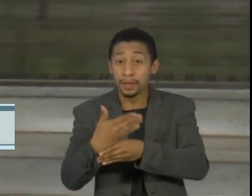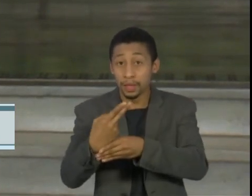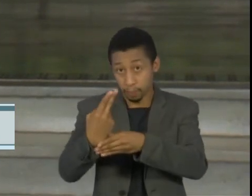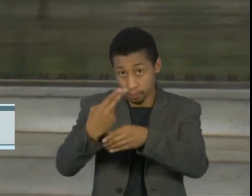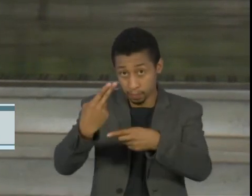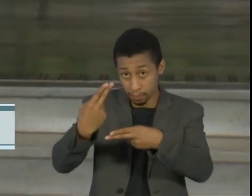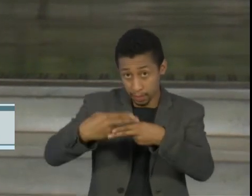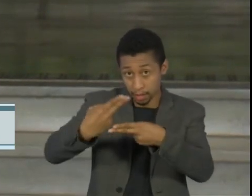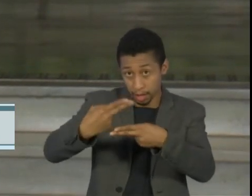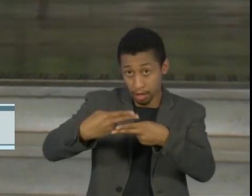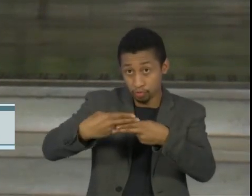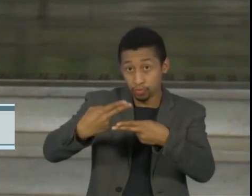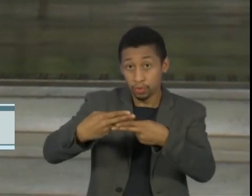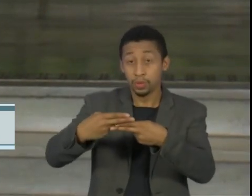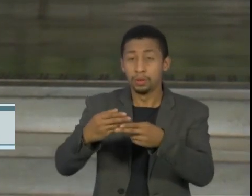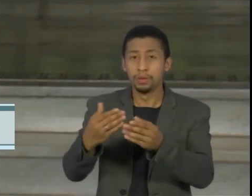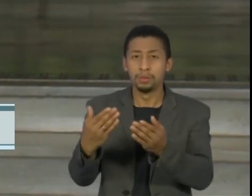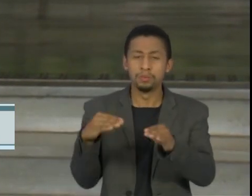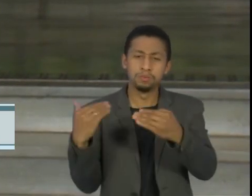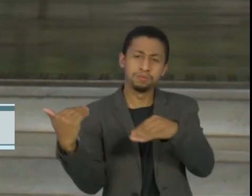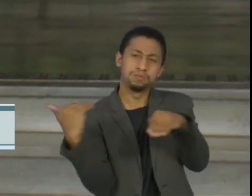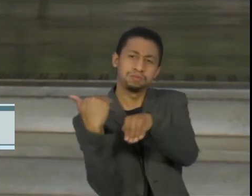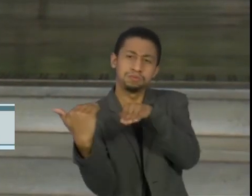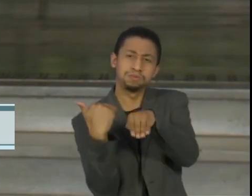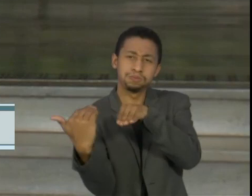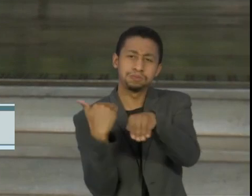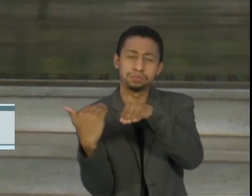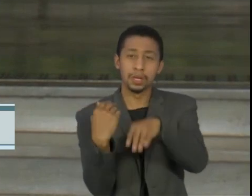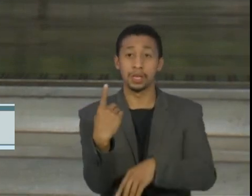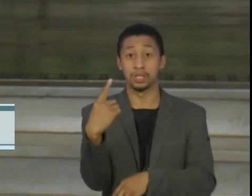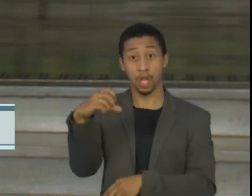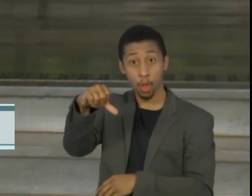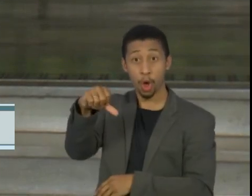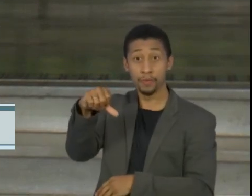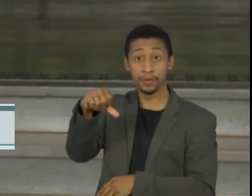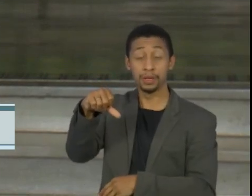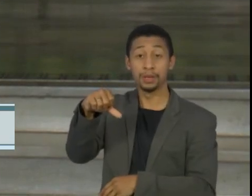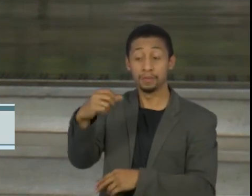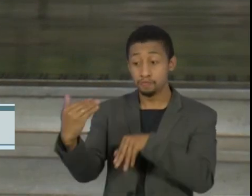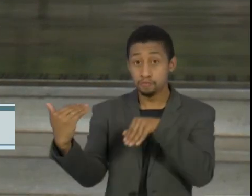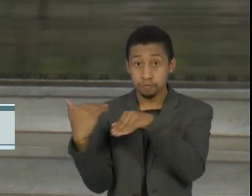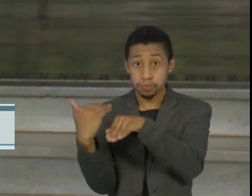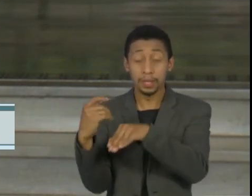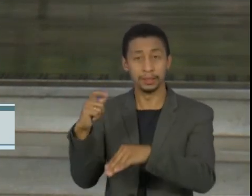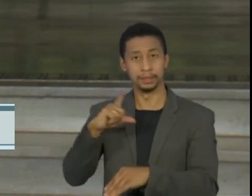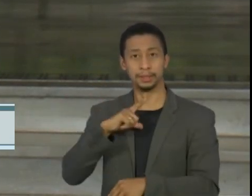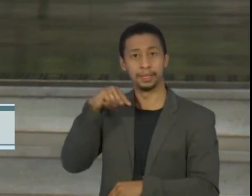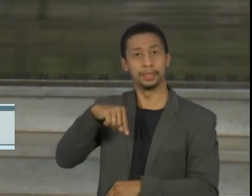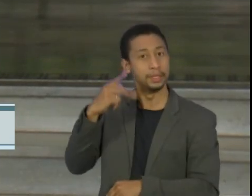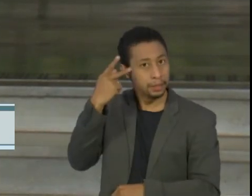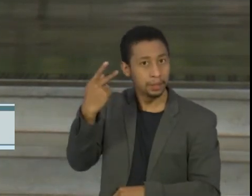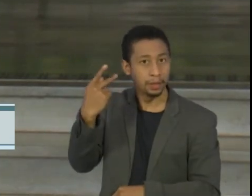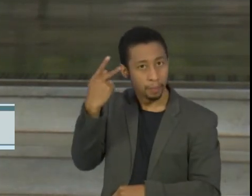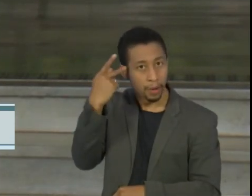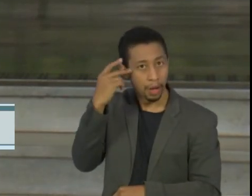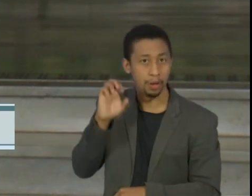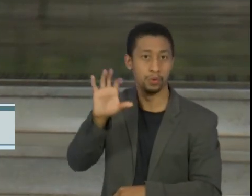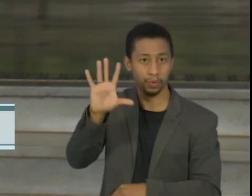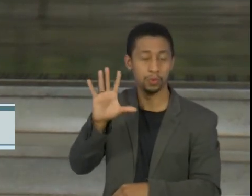melhores estradas do país, 19 estão aqui em São Paulo e são 19 estradas concessionadas, administradas pelo setor